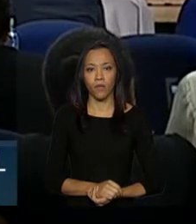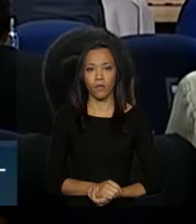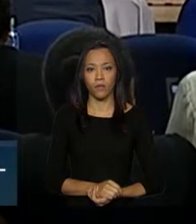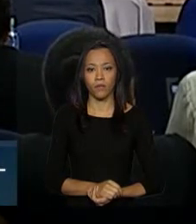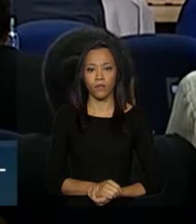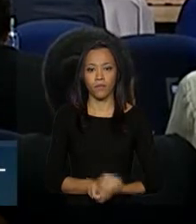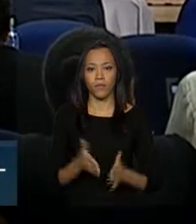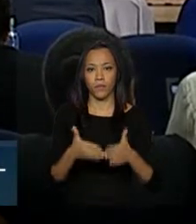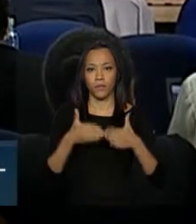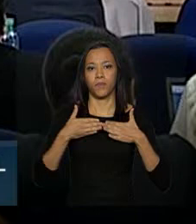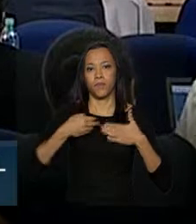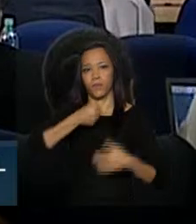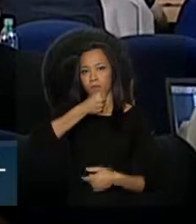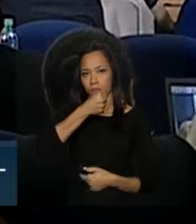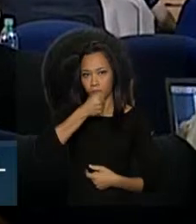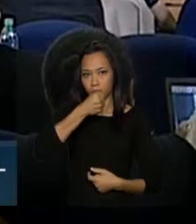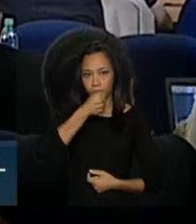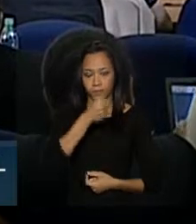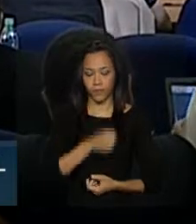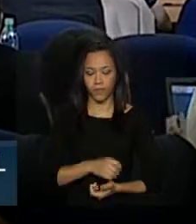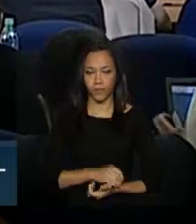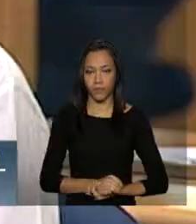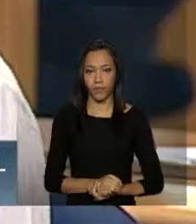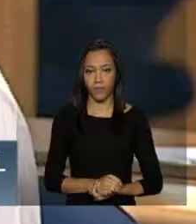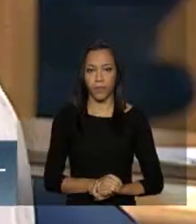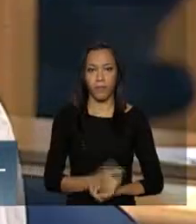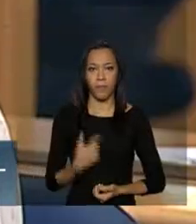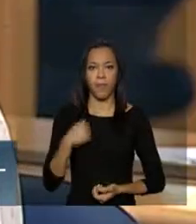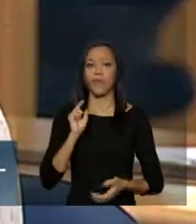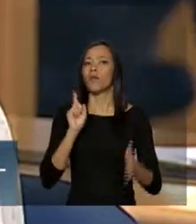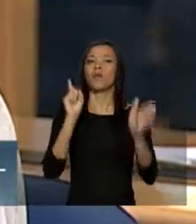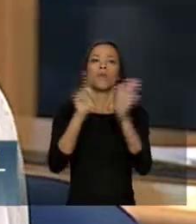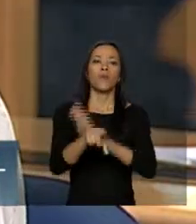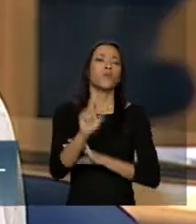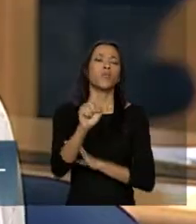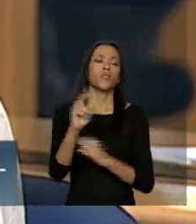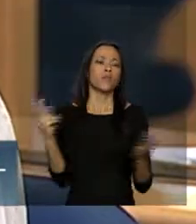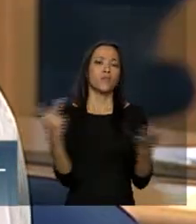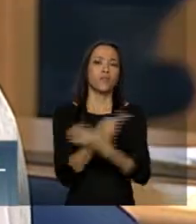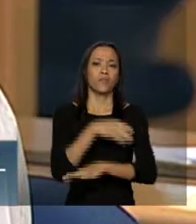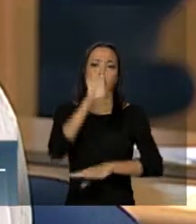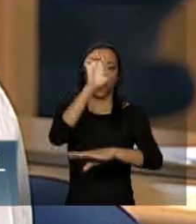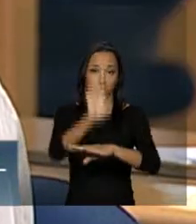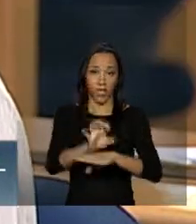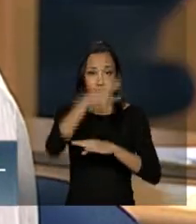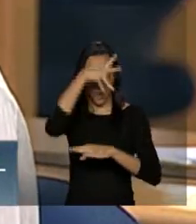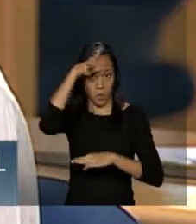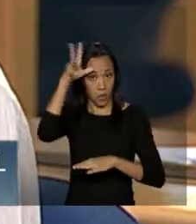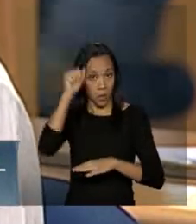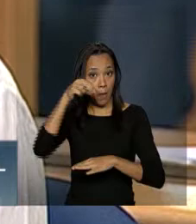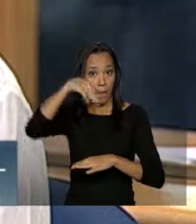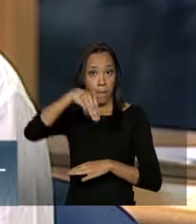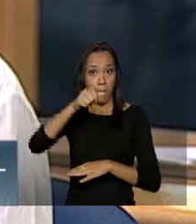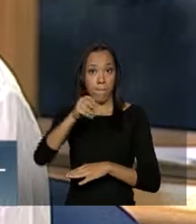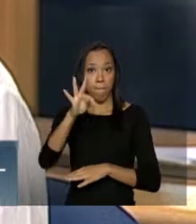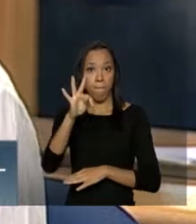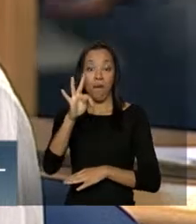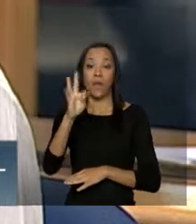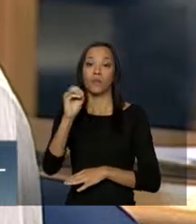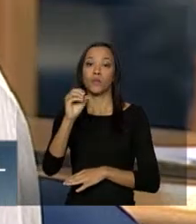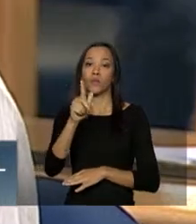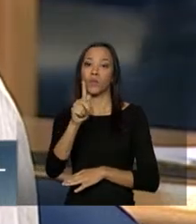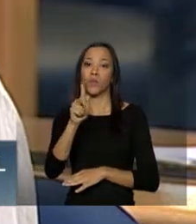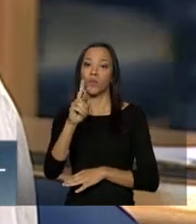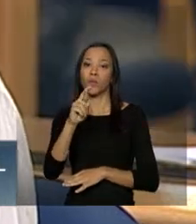Fala no microfone, Natália, para a gente, por favor. E a que se deve o cenário no Mato Grosso, que parece que, pelo que a gente vê,